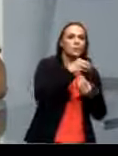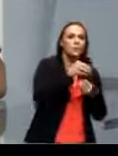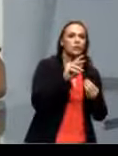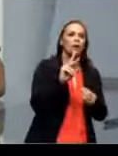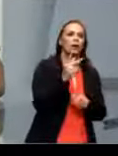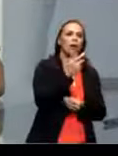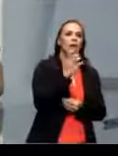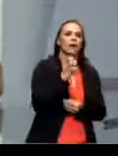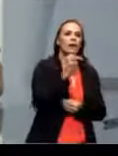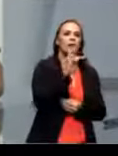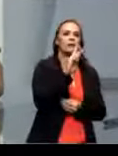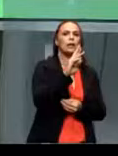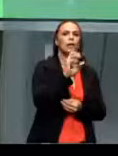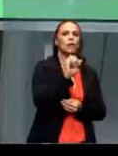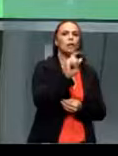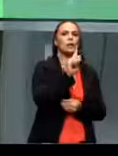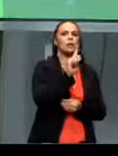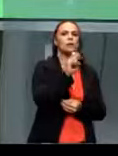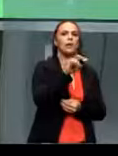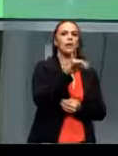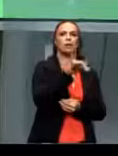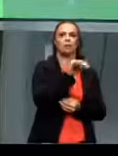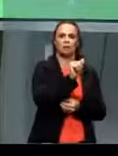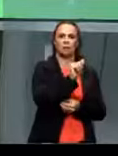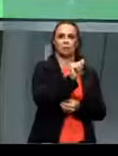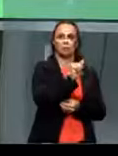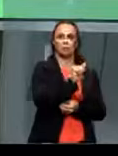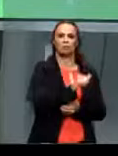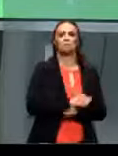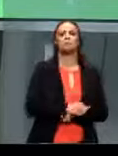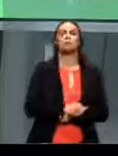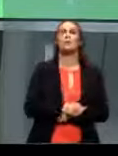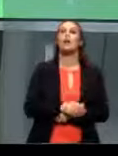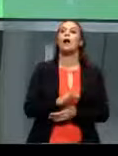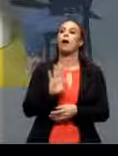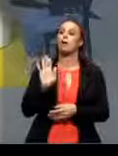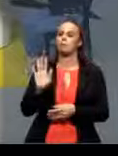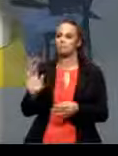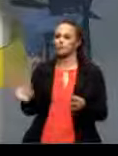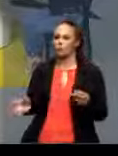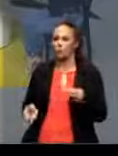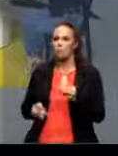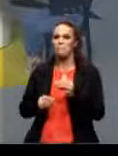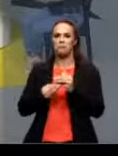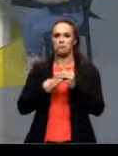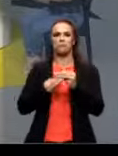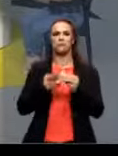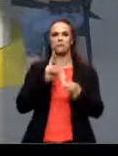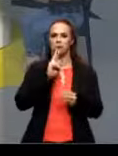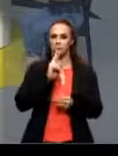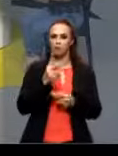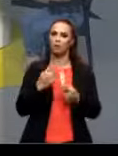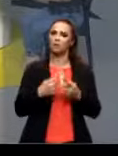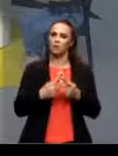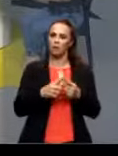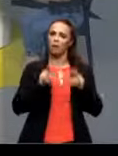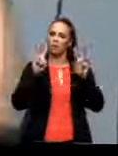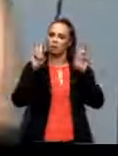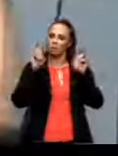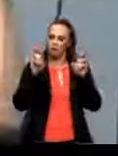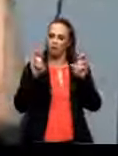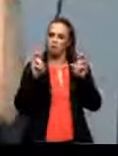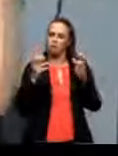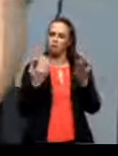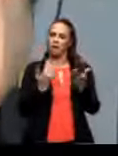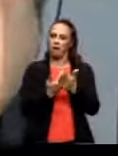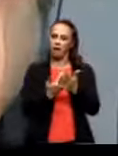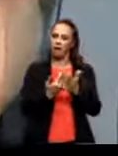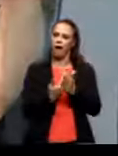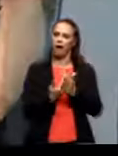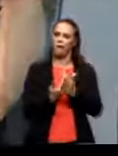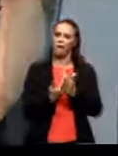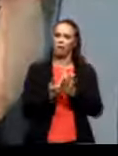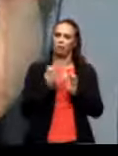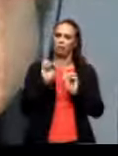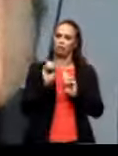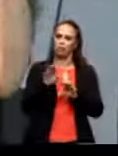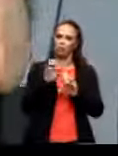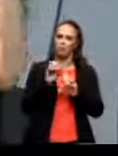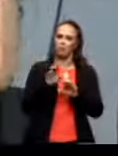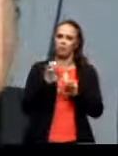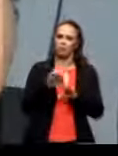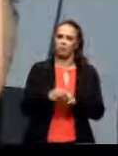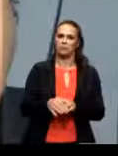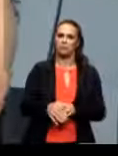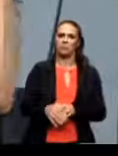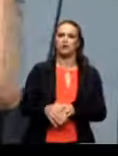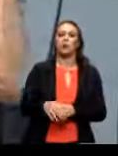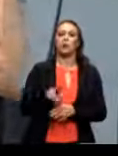heterogênea. Complementando, professora Isabela, que esse foi assunto também da minha aula. Exato. Né? Que a gente chama de coloide, né? Sim,